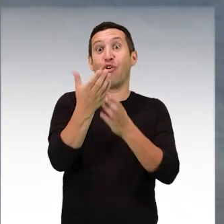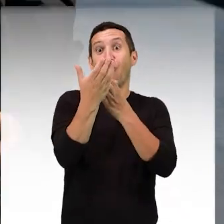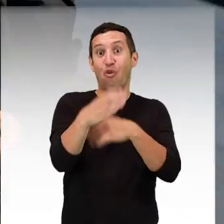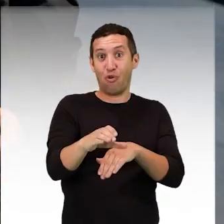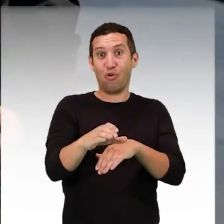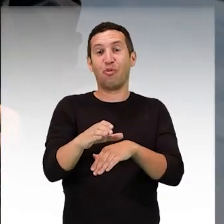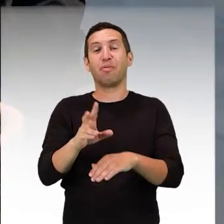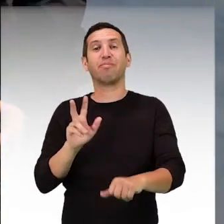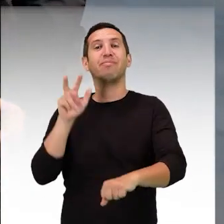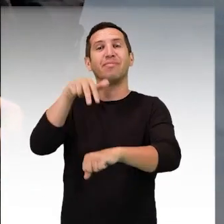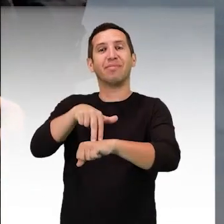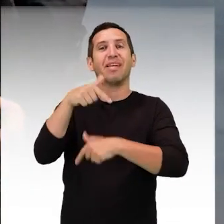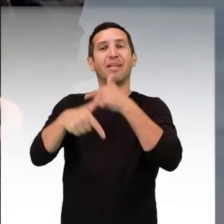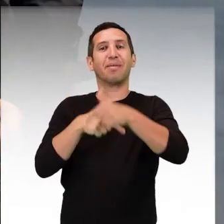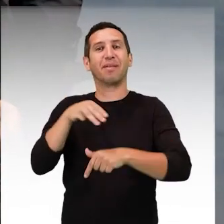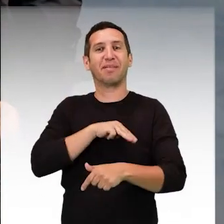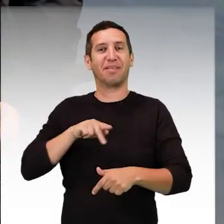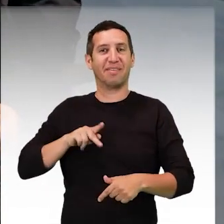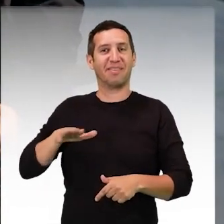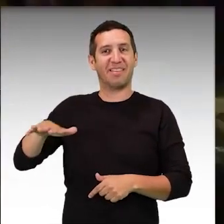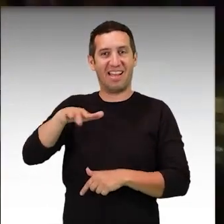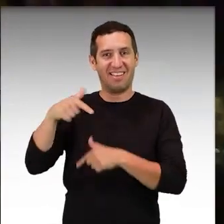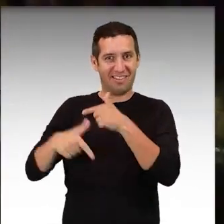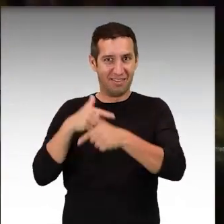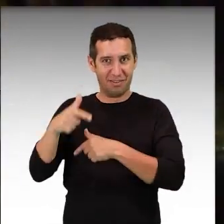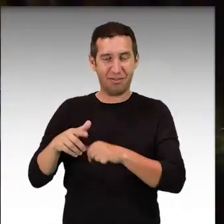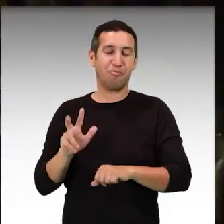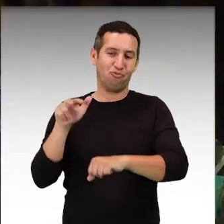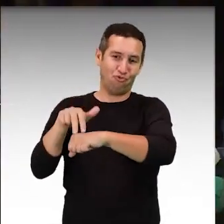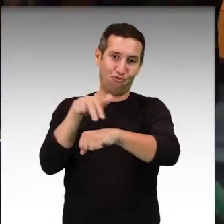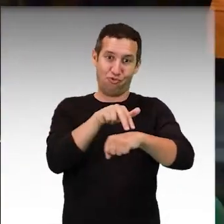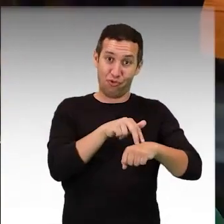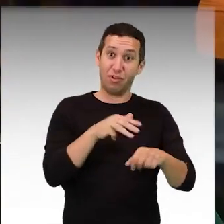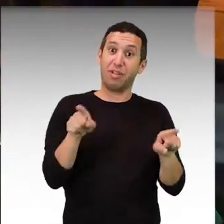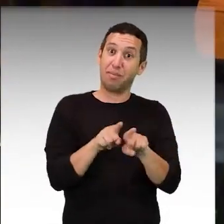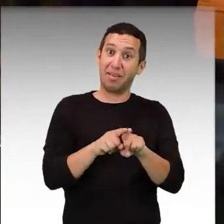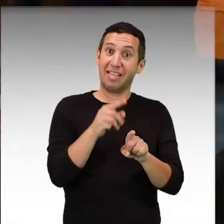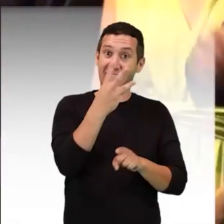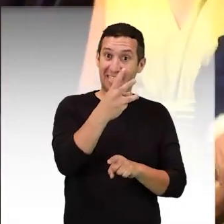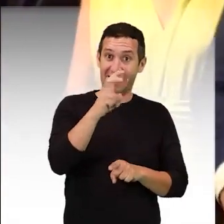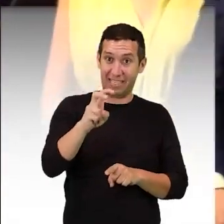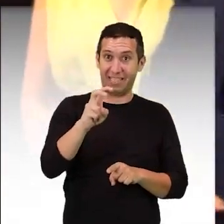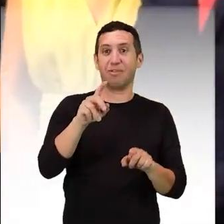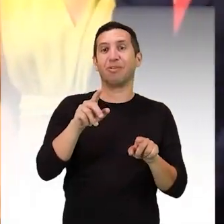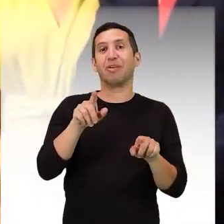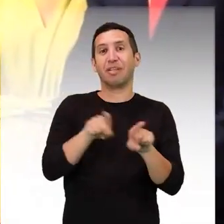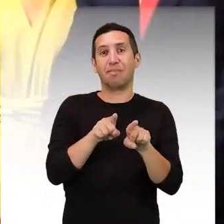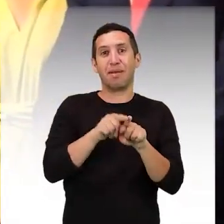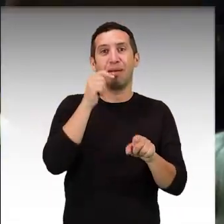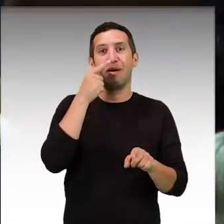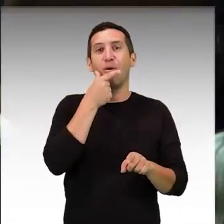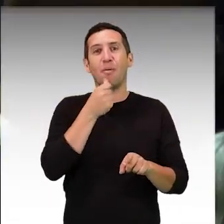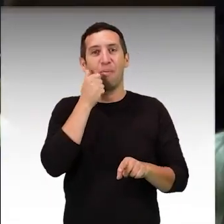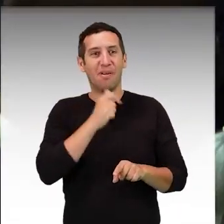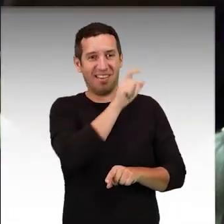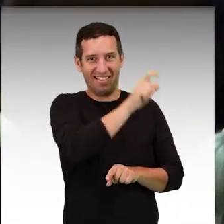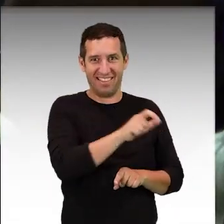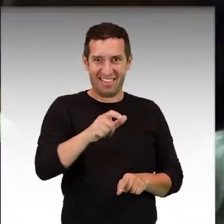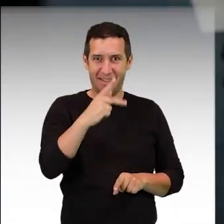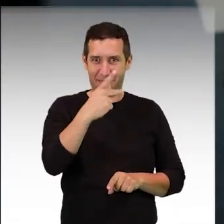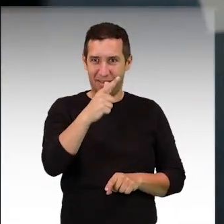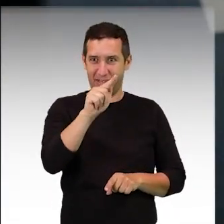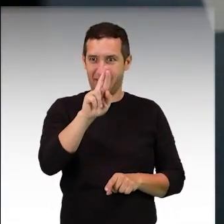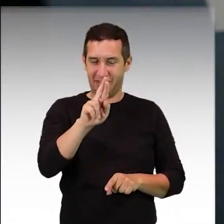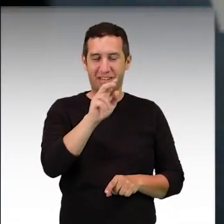concurso para ingresso na carreira do MPT. Na mesma solenidade, tomaram posse 35 novas procuradoras